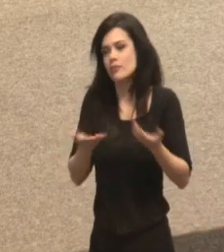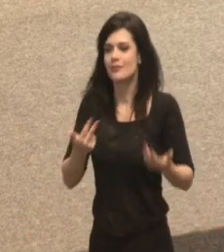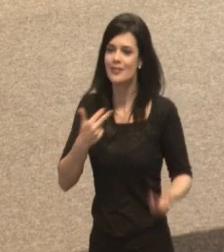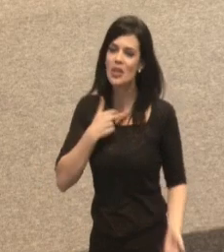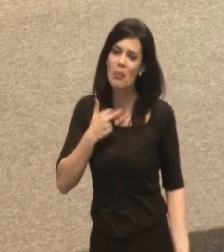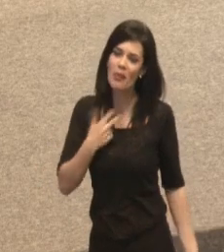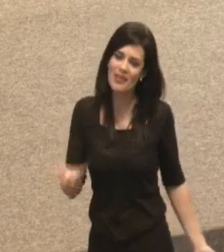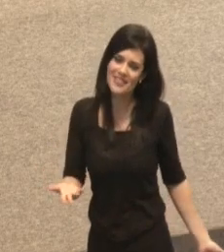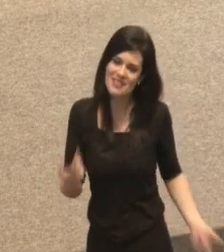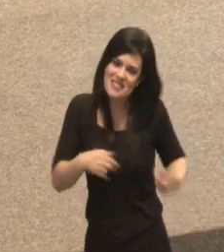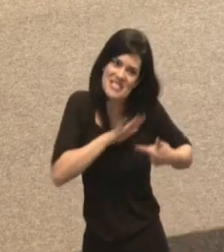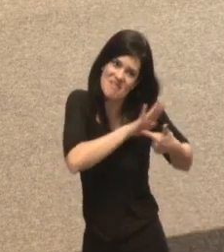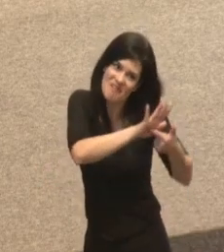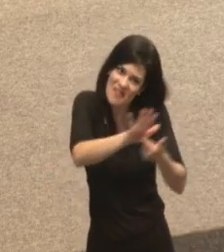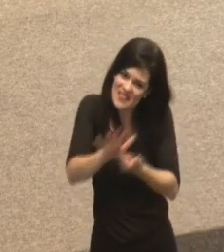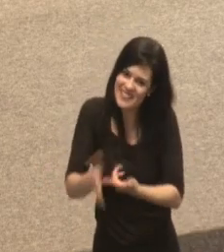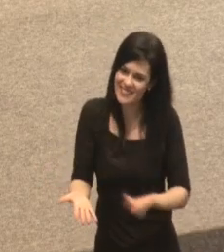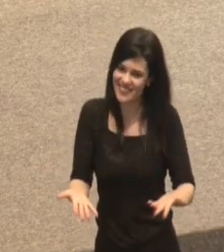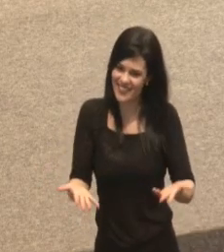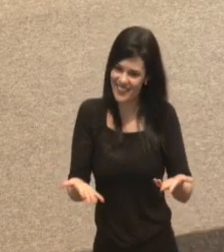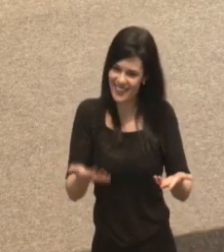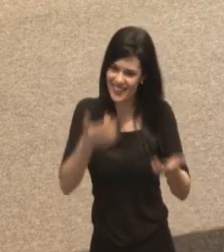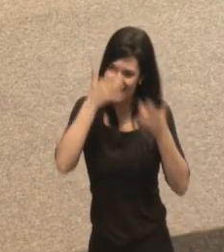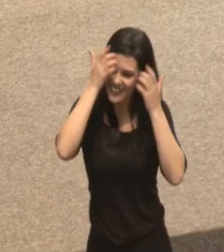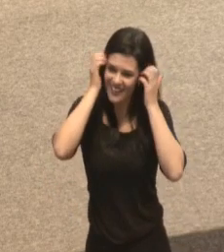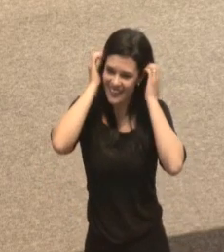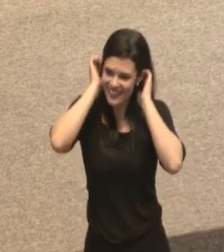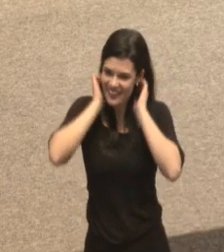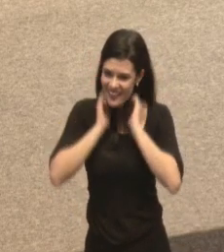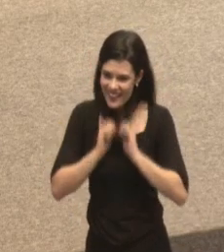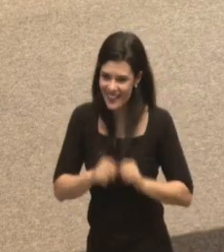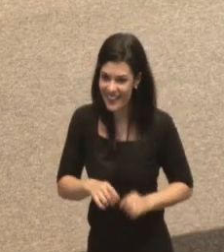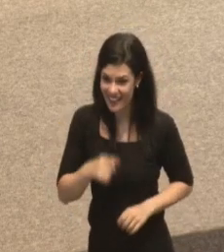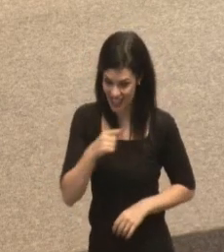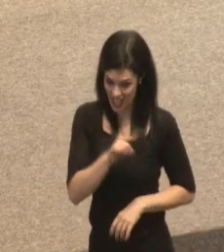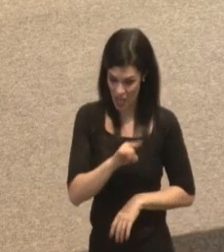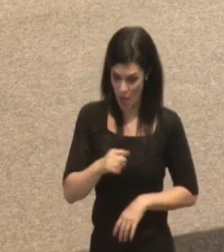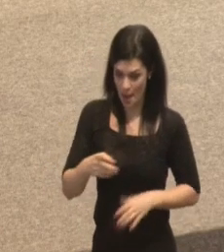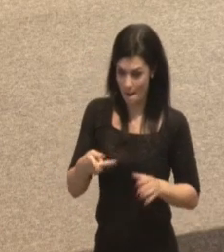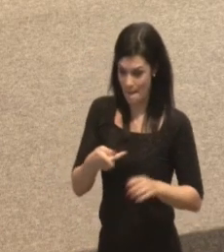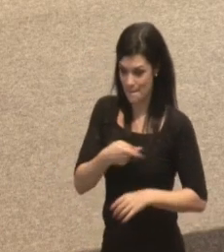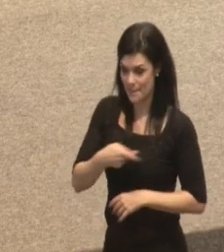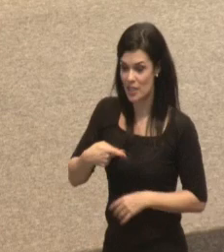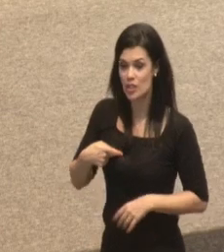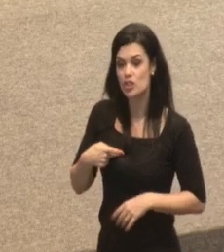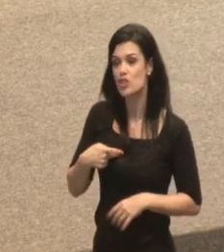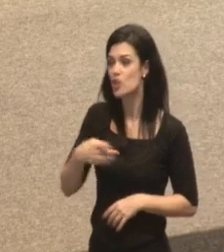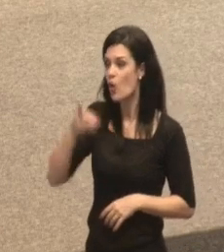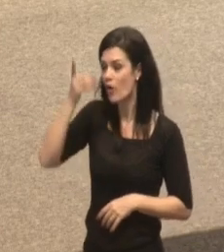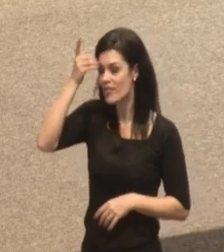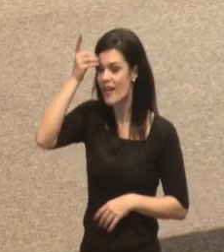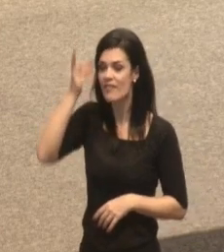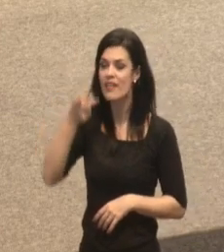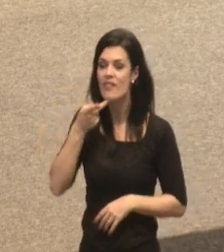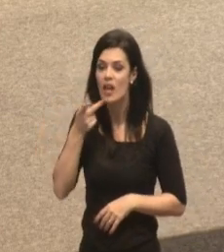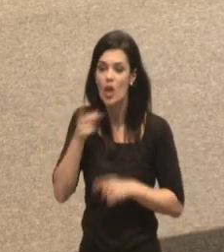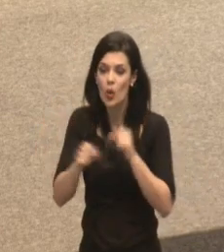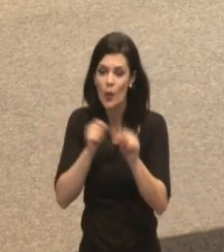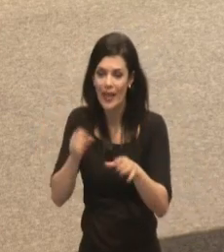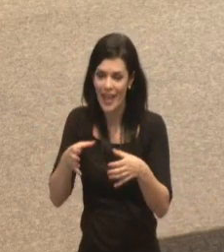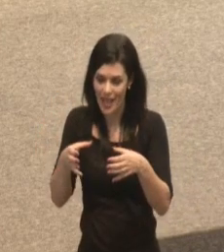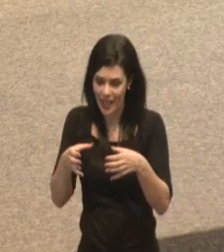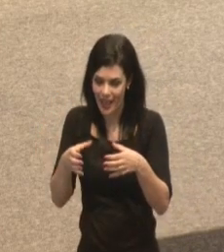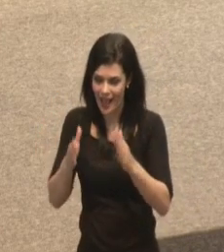se multiplique. Quando ouço o pastor Davi falar sobre pequenos grupos multiplicadores, irmãos, isso é a nossa história. Abrir na